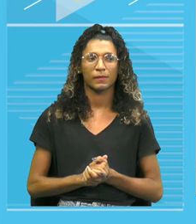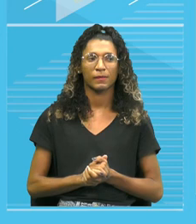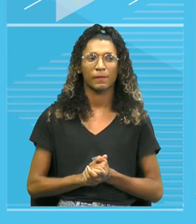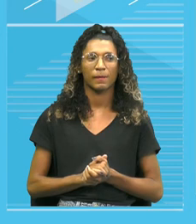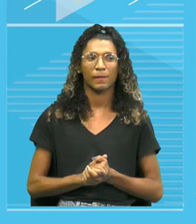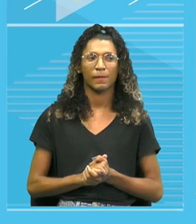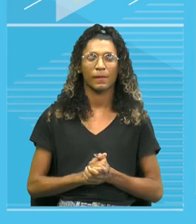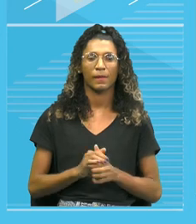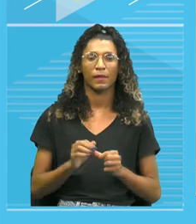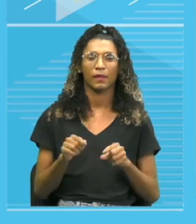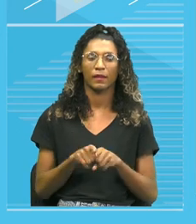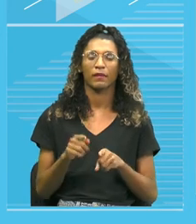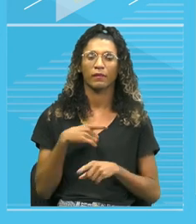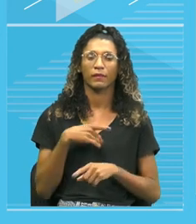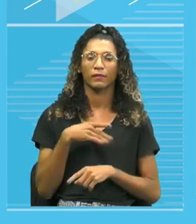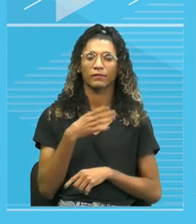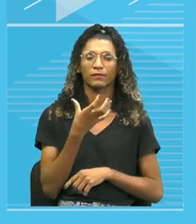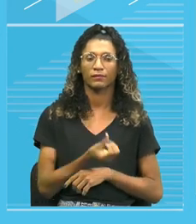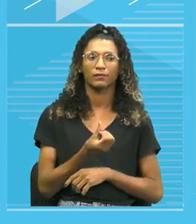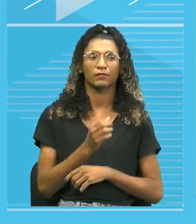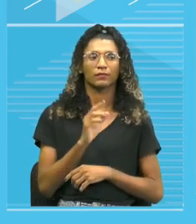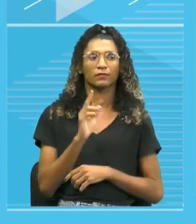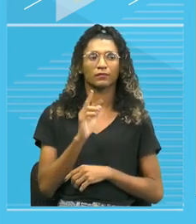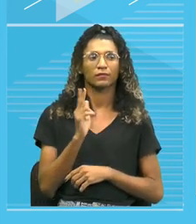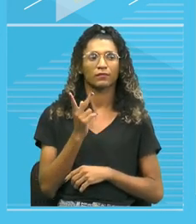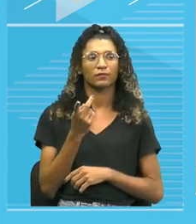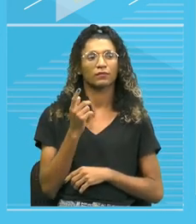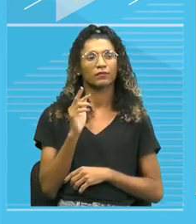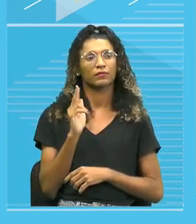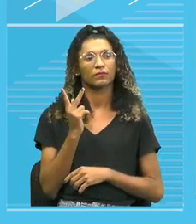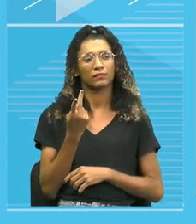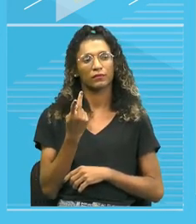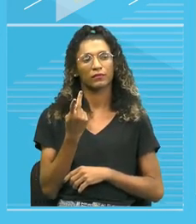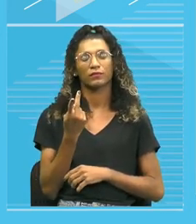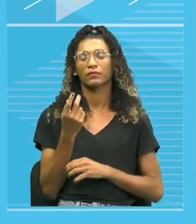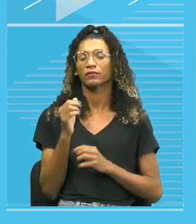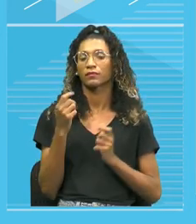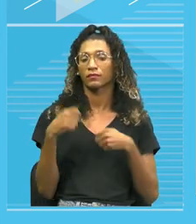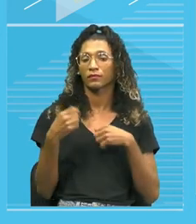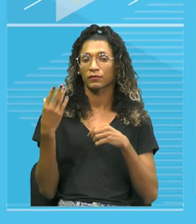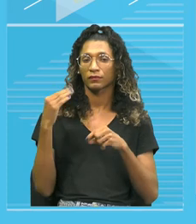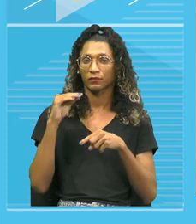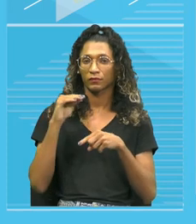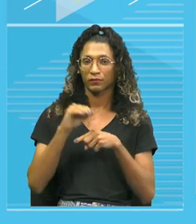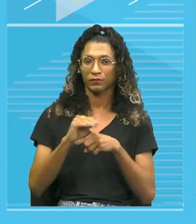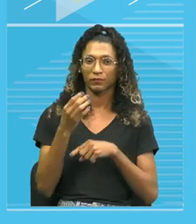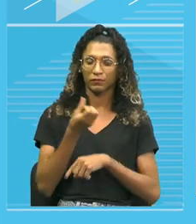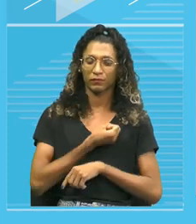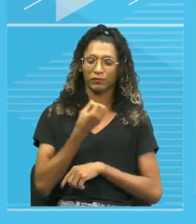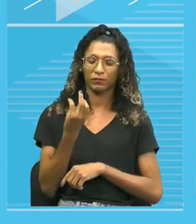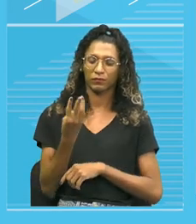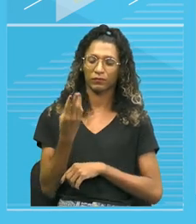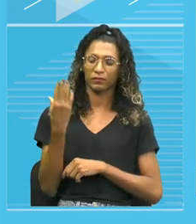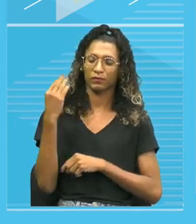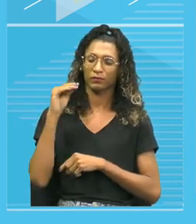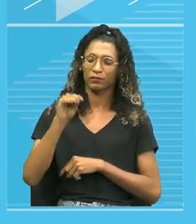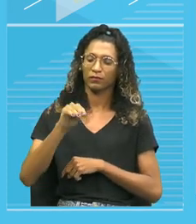tem seis hidrogênios aqui do lado direito também tem 16 a gente coloca um três porque três vezes dois seis